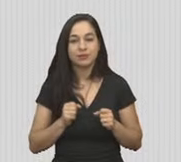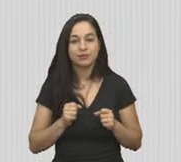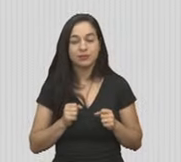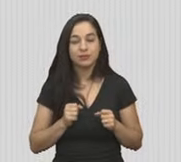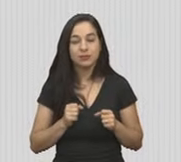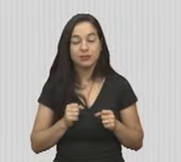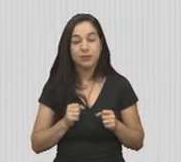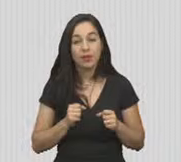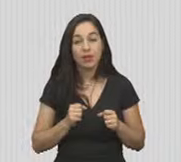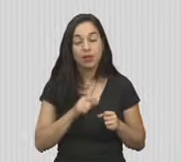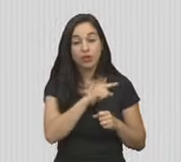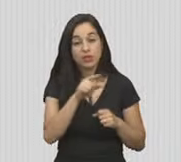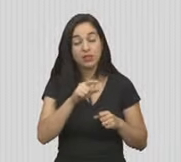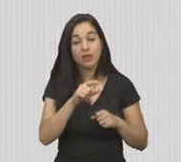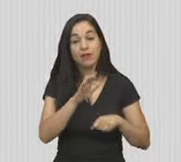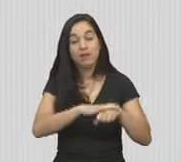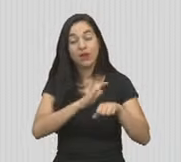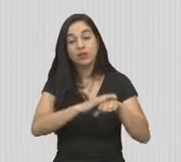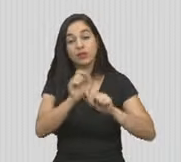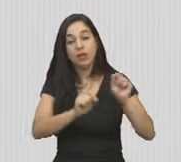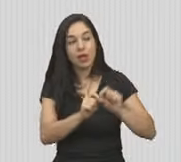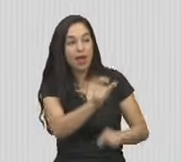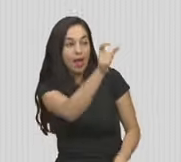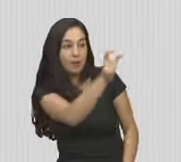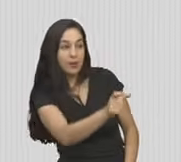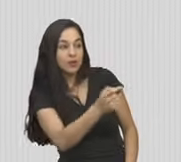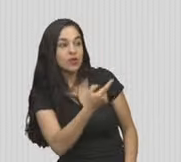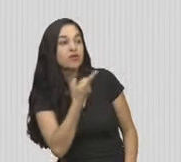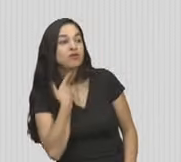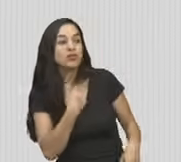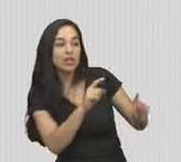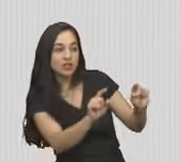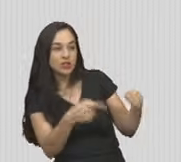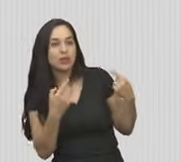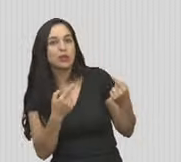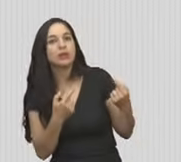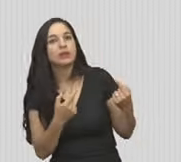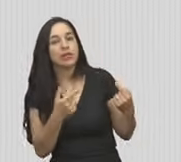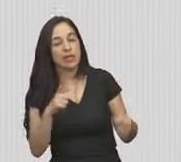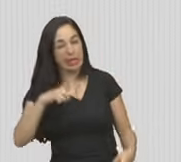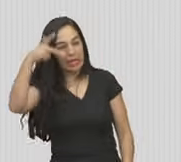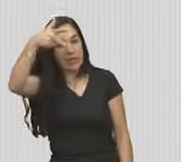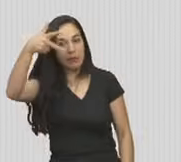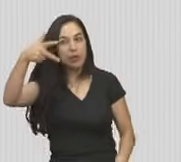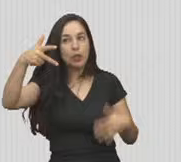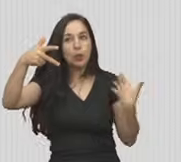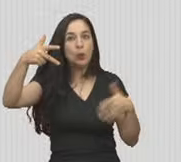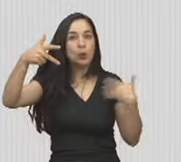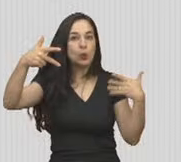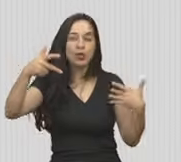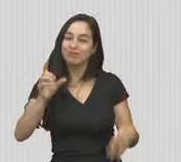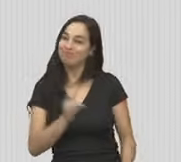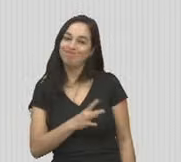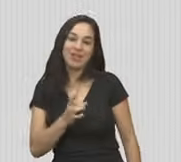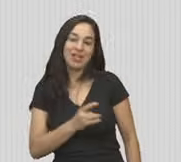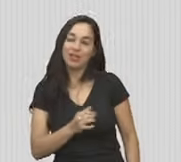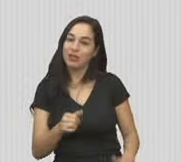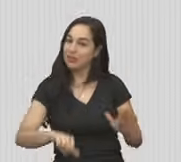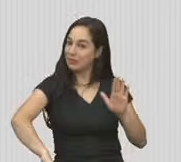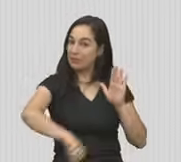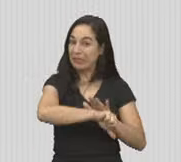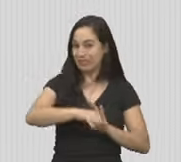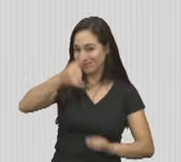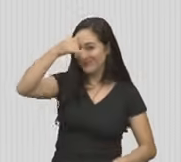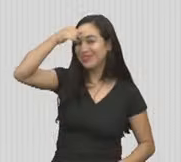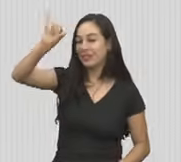você fazer o seu oponente desistir de lutar por aquilo que você mostra. Outros exemplos de dissuasão é quando a